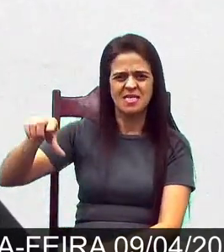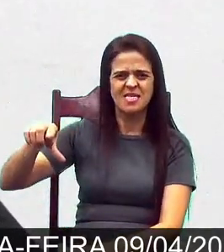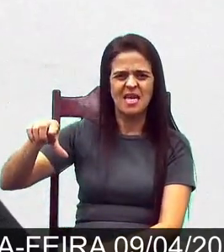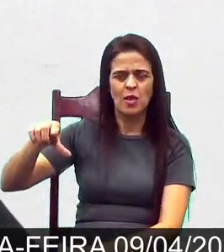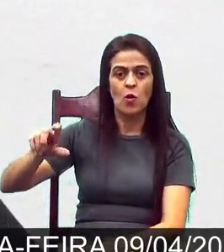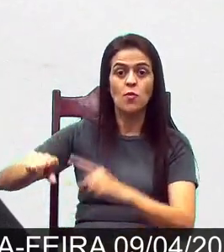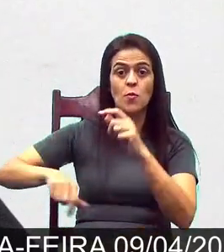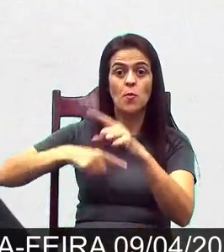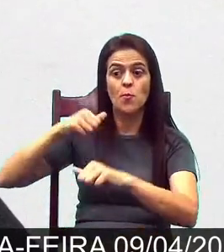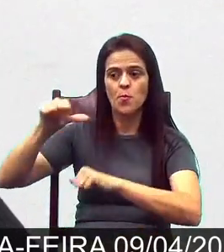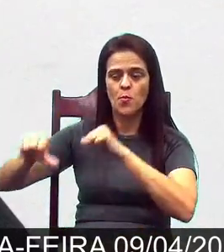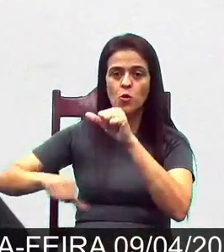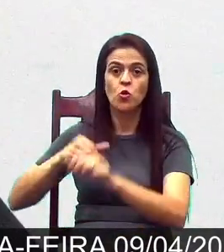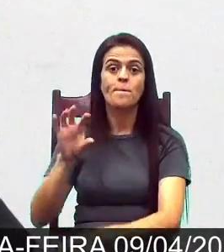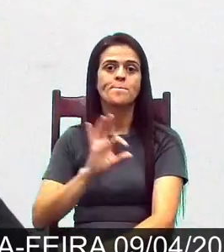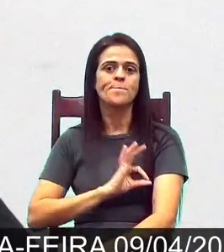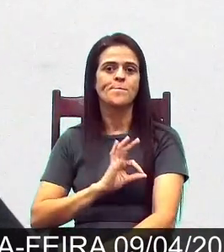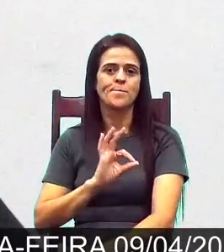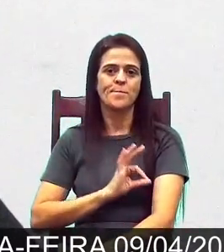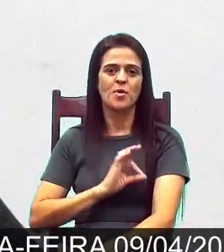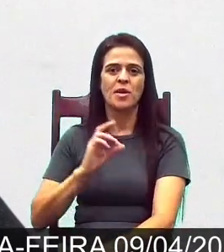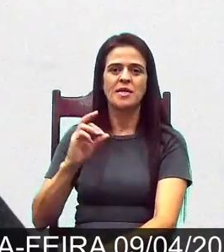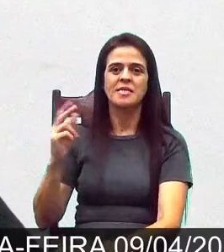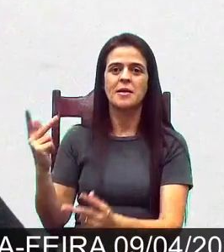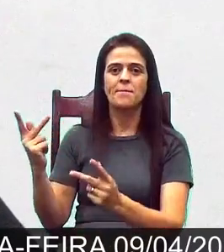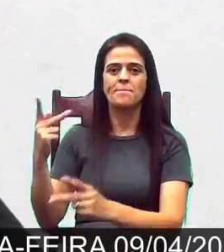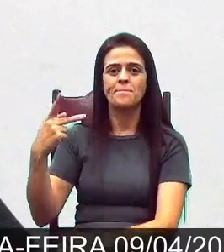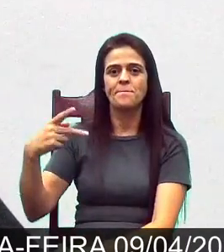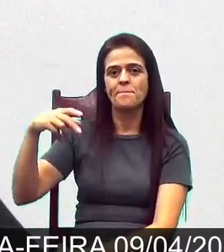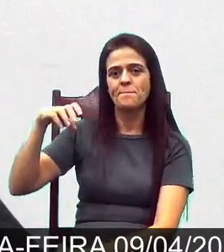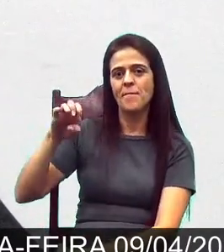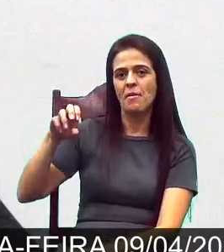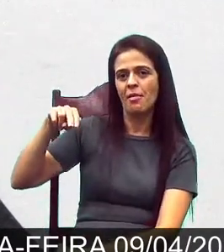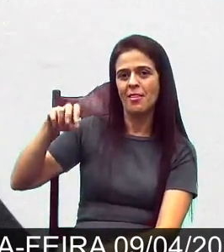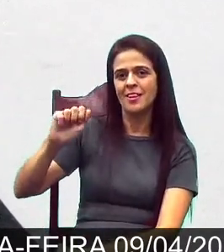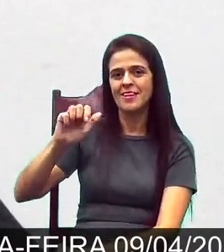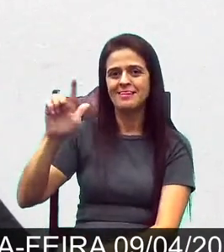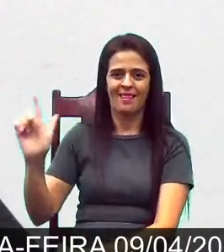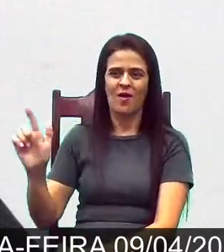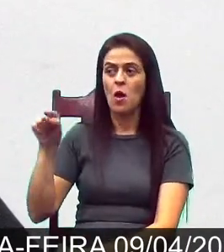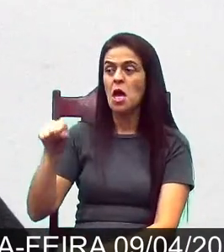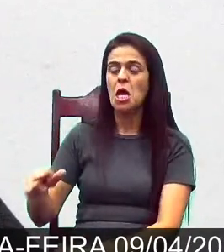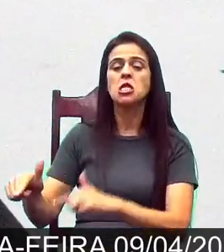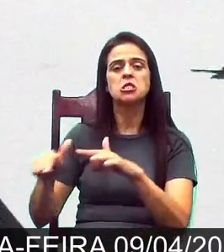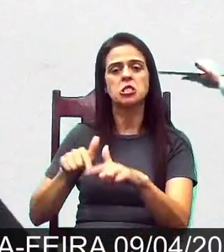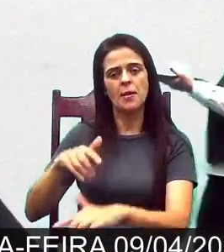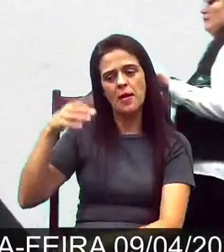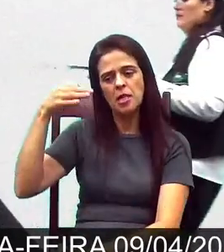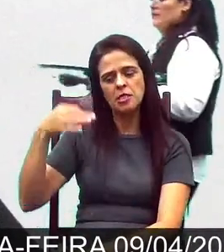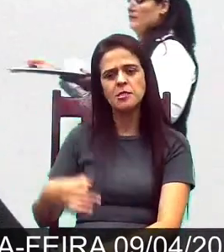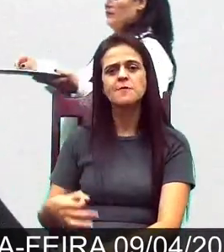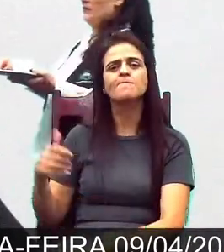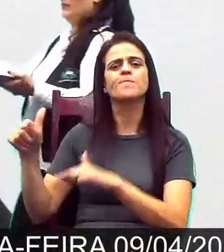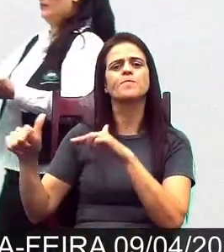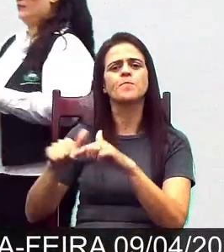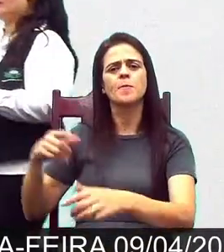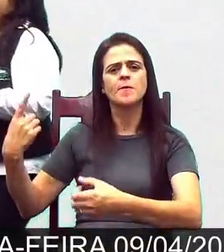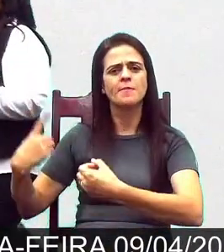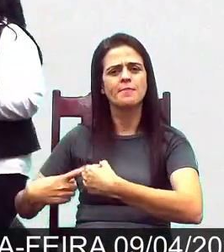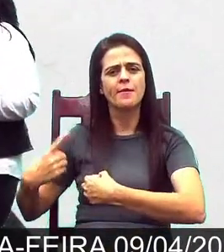em polícia penal em todo o Brasil. Então, ele faz um serviço muito bom, tanto em